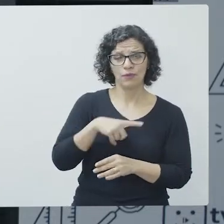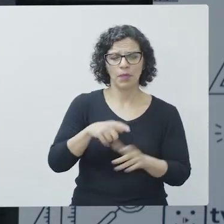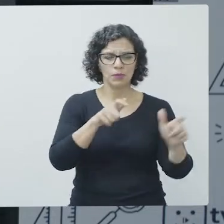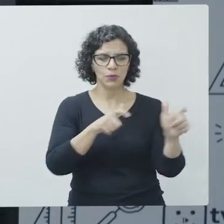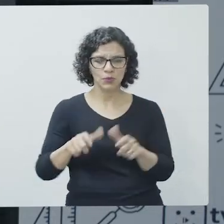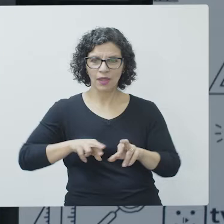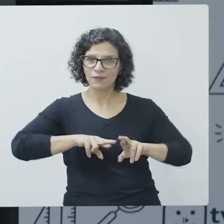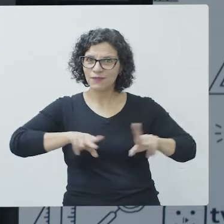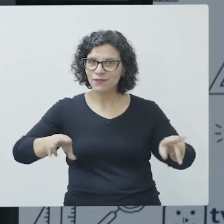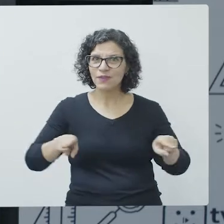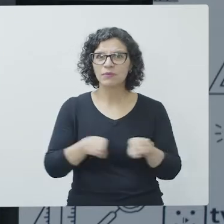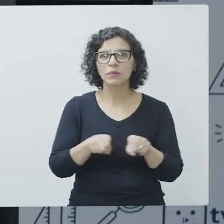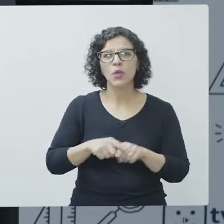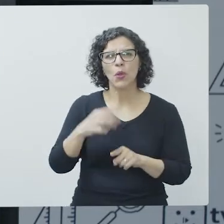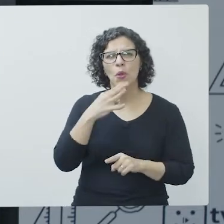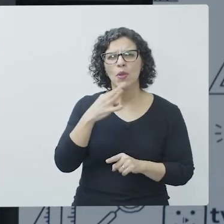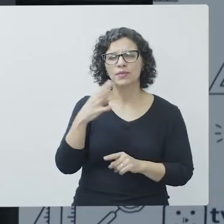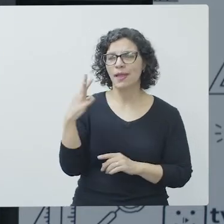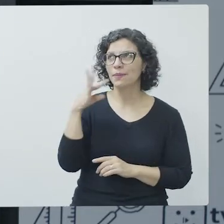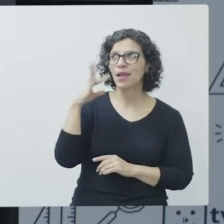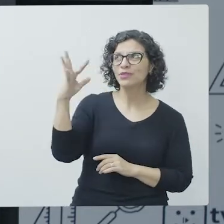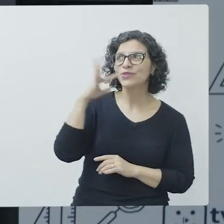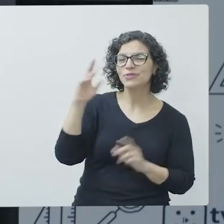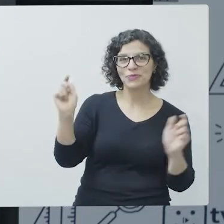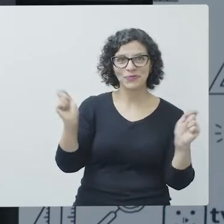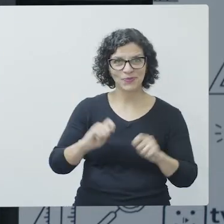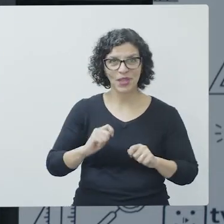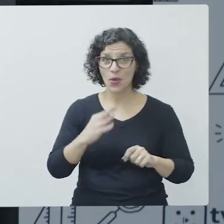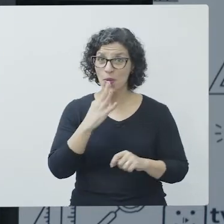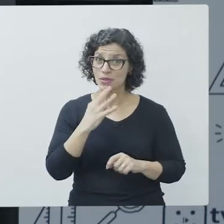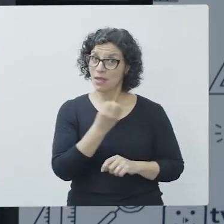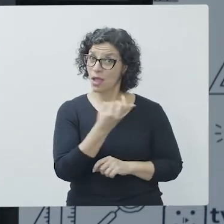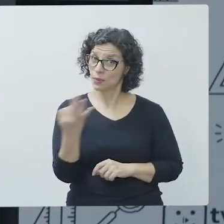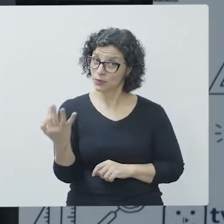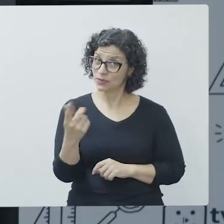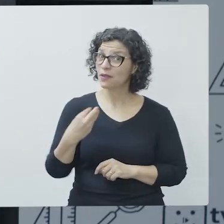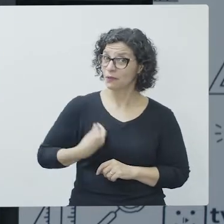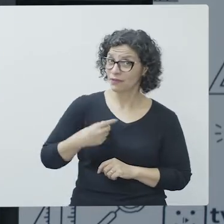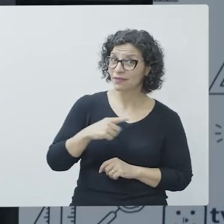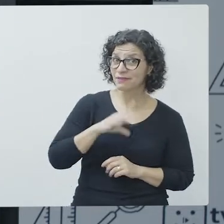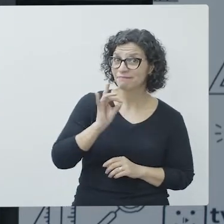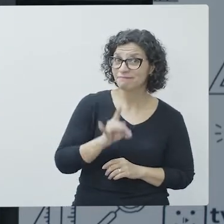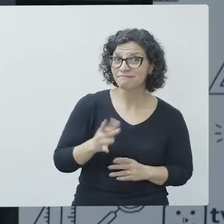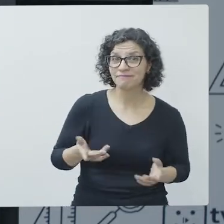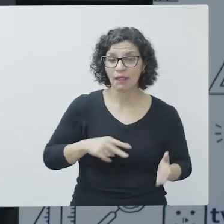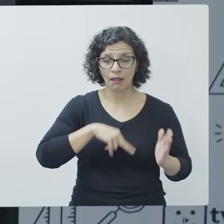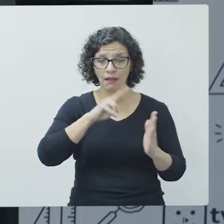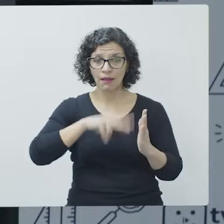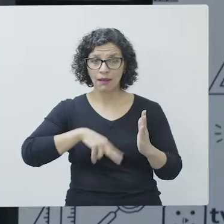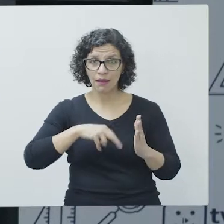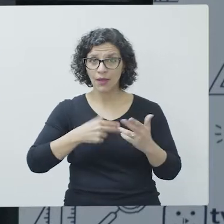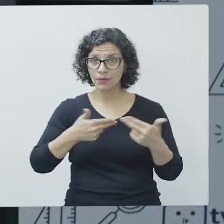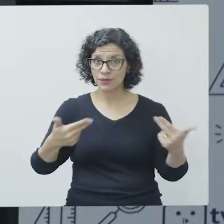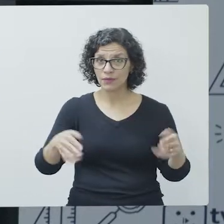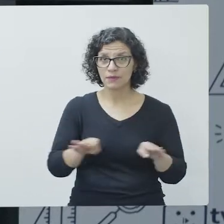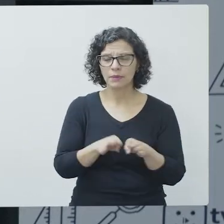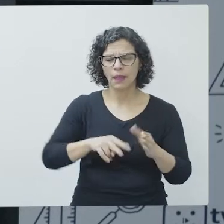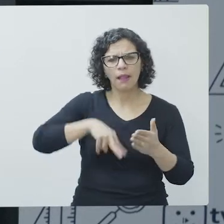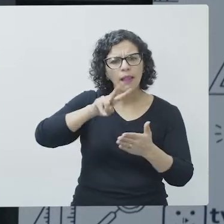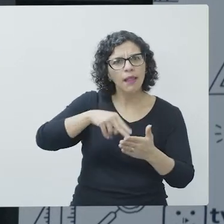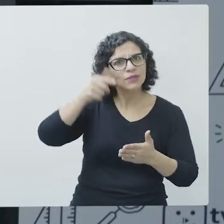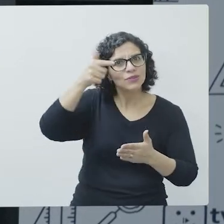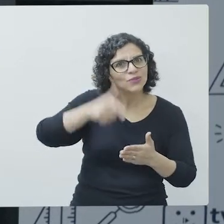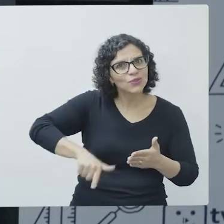muitos lugares, conhecer coisas fantasiosas, conhecer coisas que já existem, ler coisas novas,